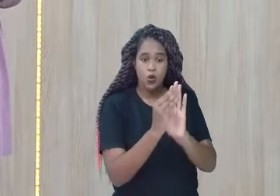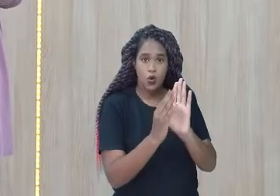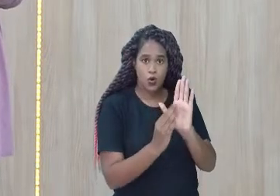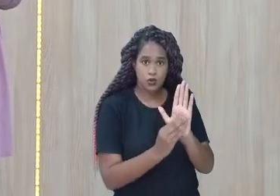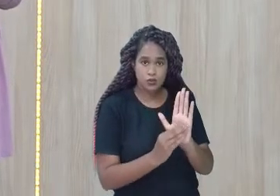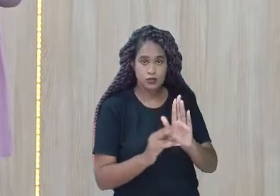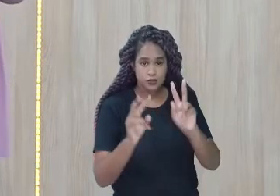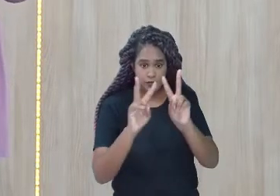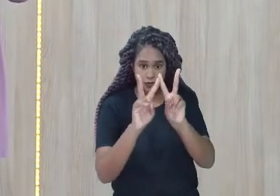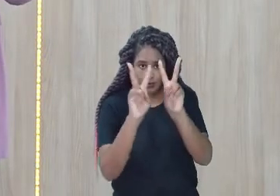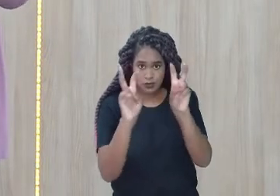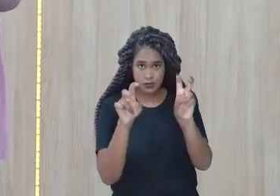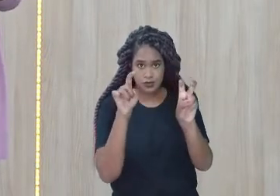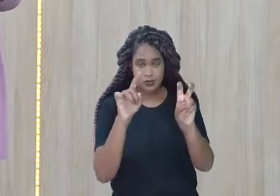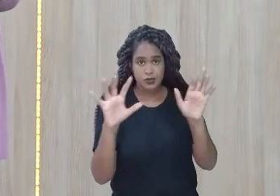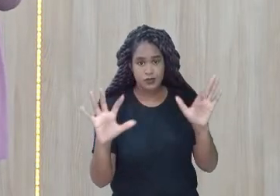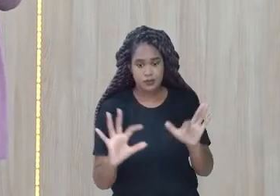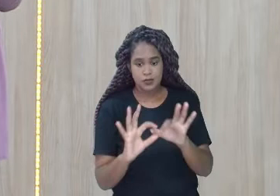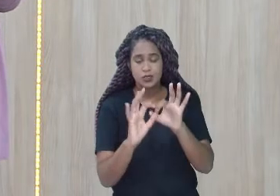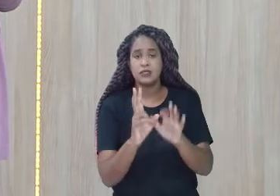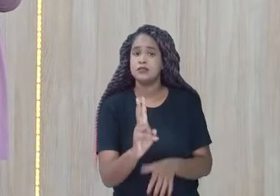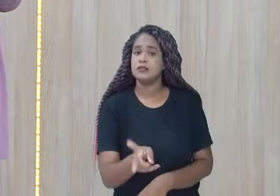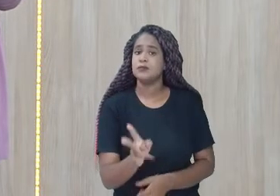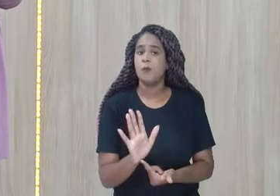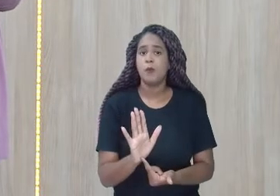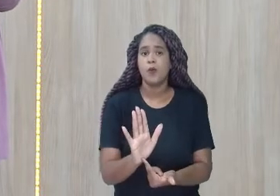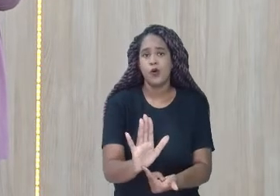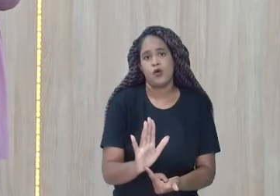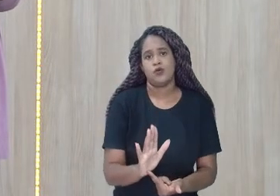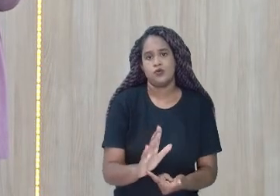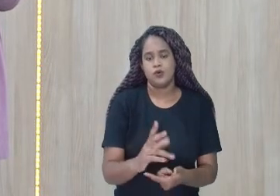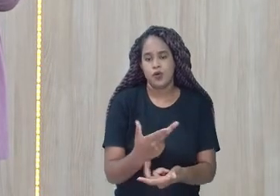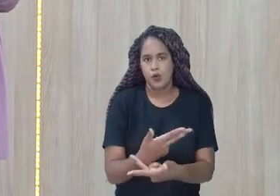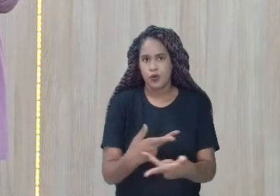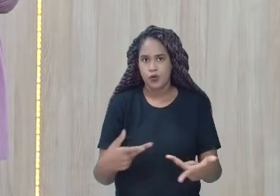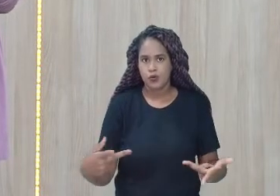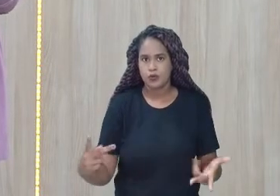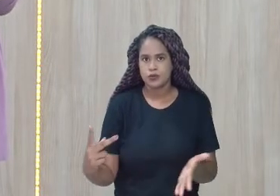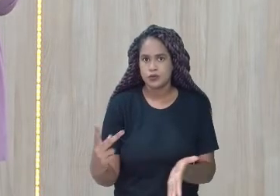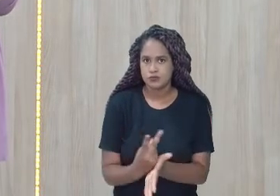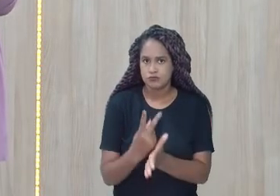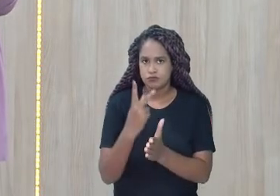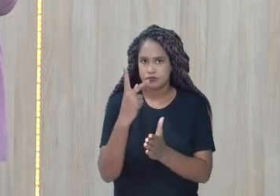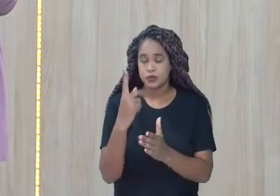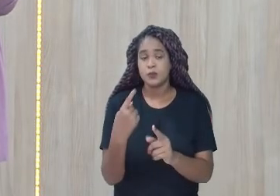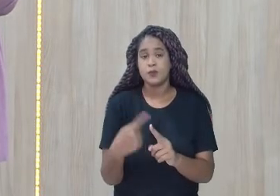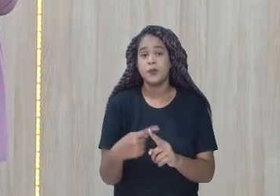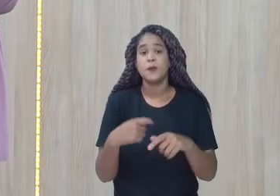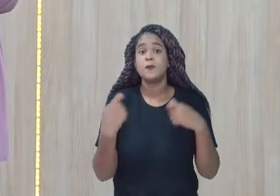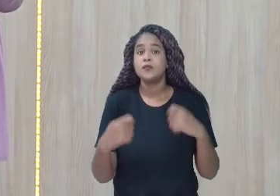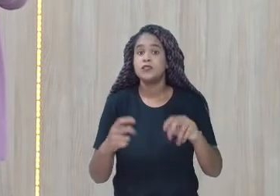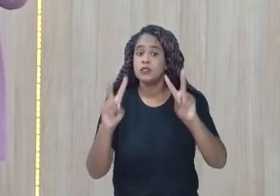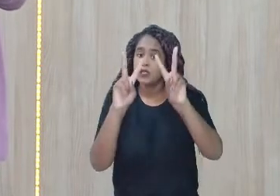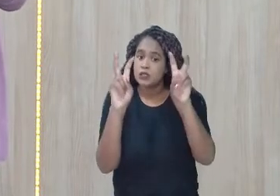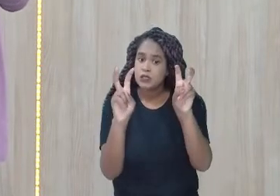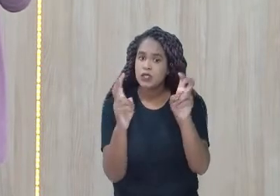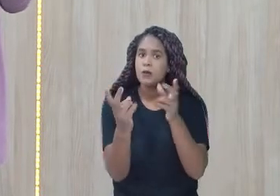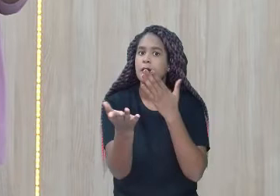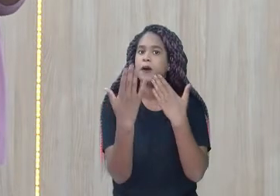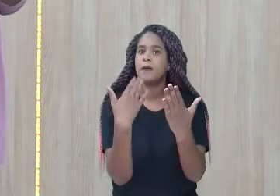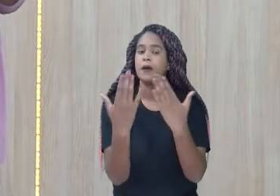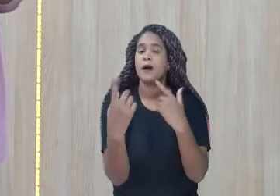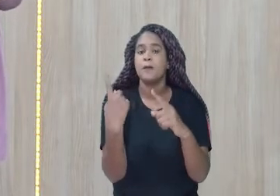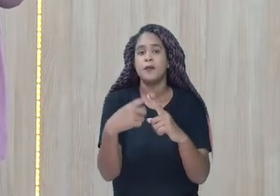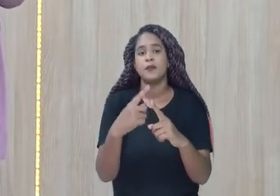temático é sempre problematizando essas questões. Por quê? Porque a gente precisa conversar sobre esses temas que fazem parte da